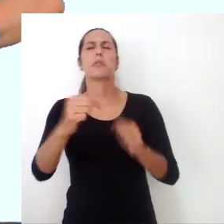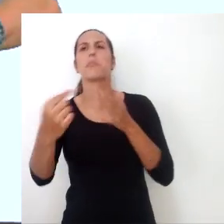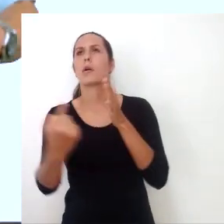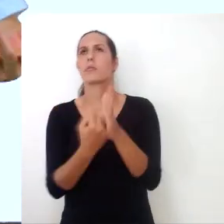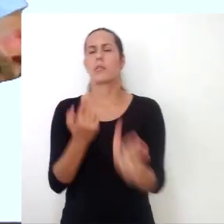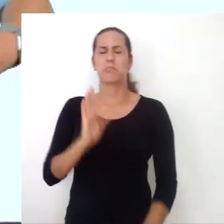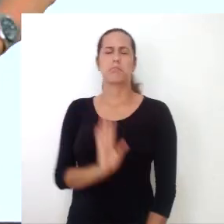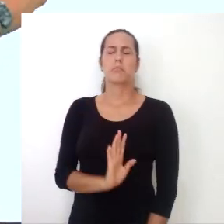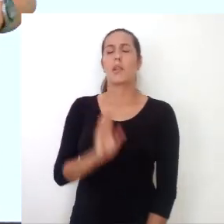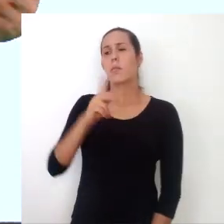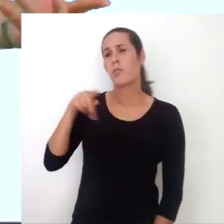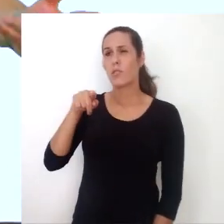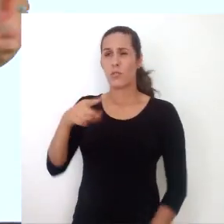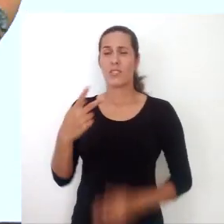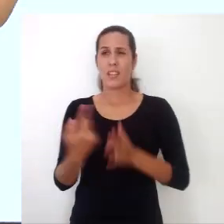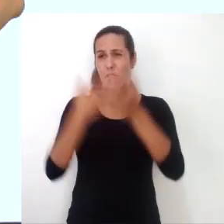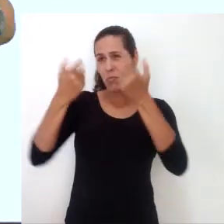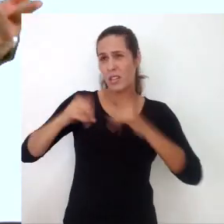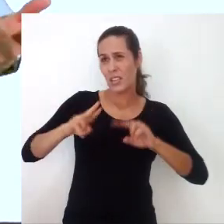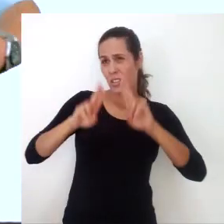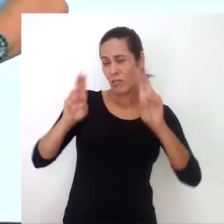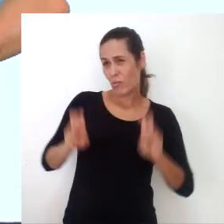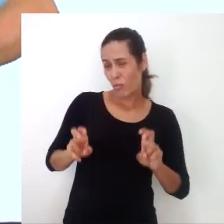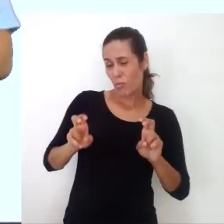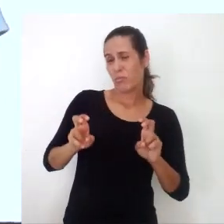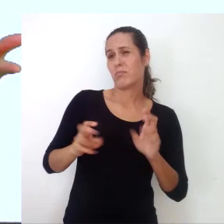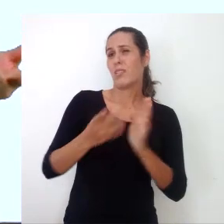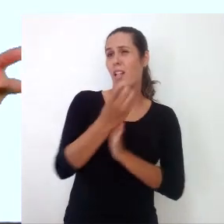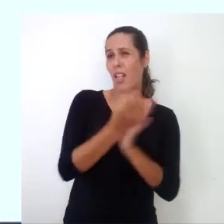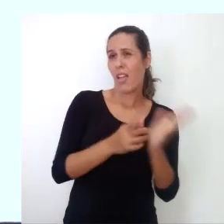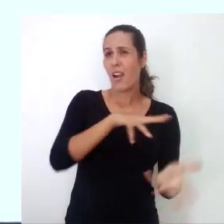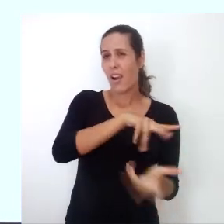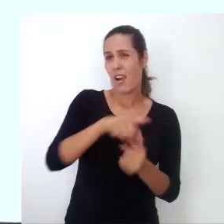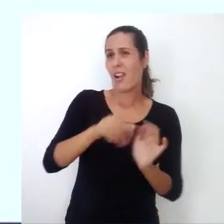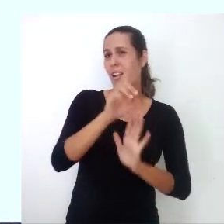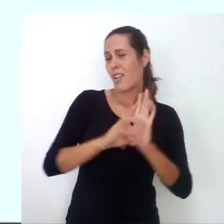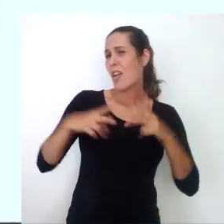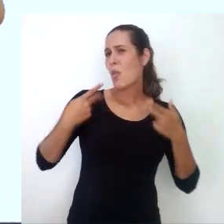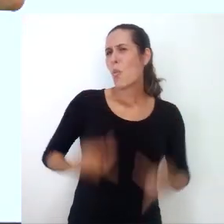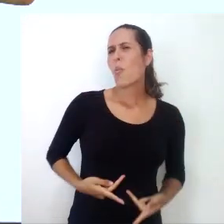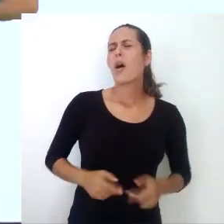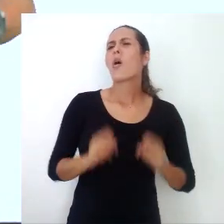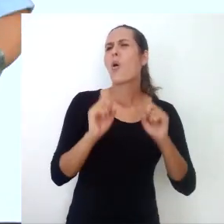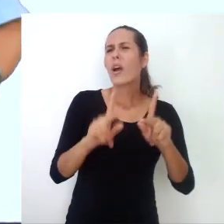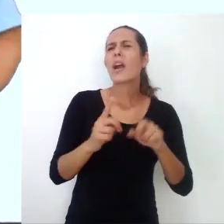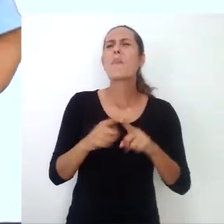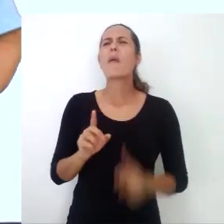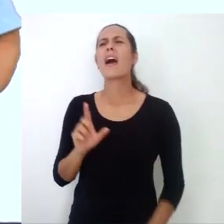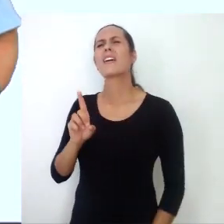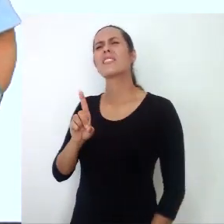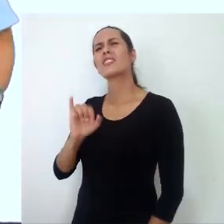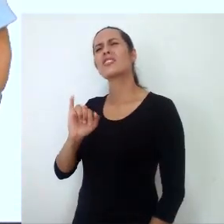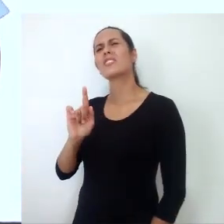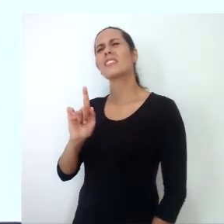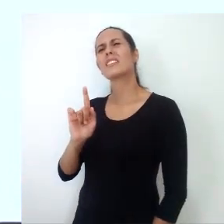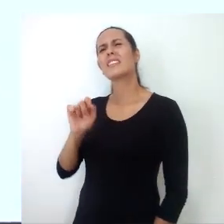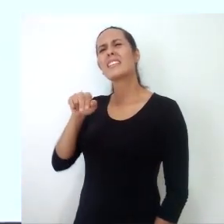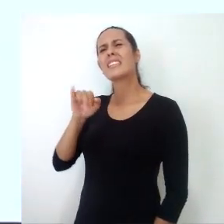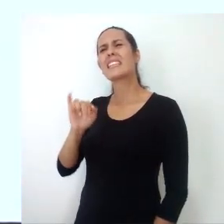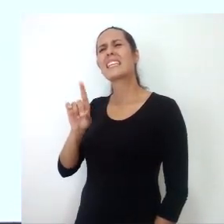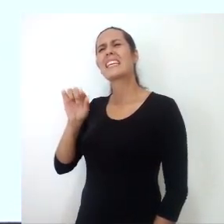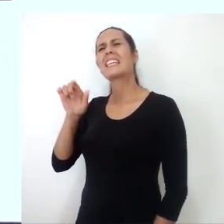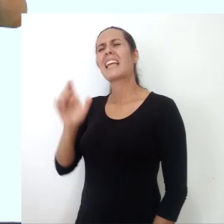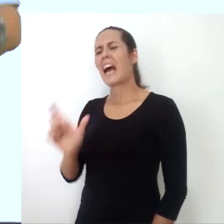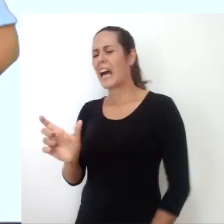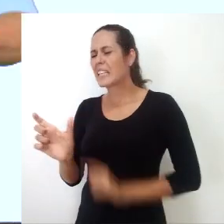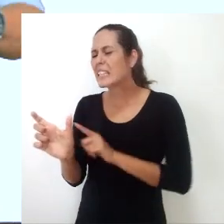senhor está falando sobre a Declaração Universal dos Direitos Humanos, mas, aliás, o que seria essa dignidade humana? Quais são